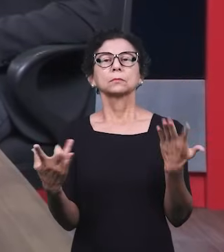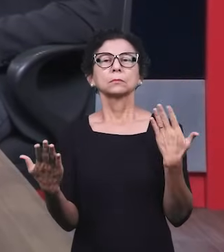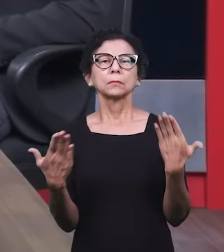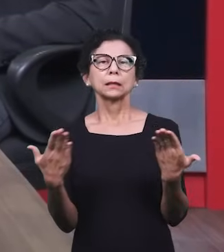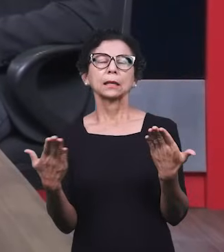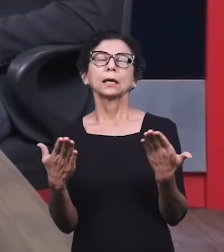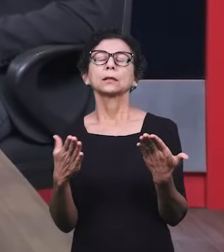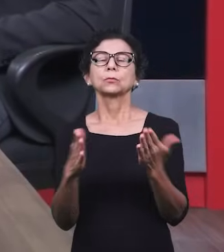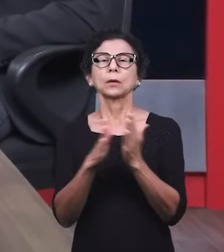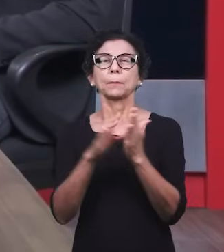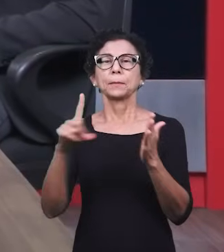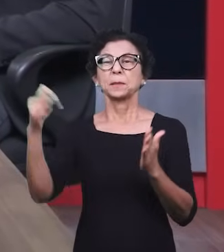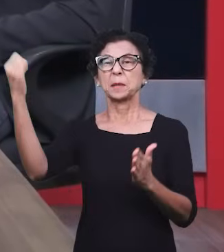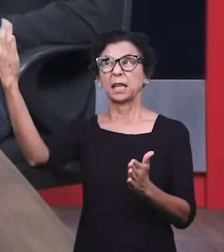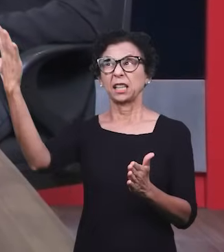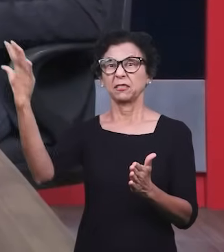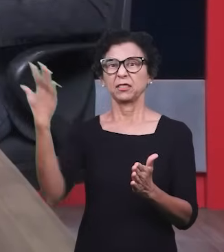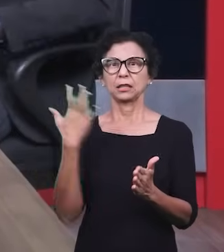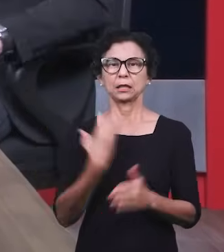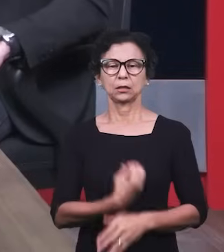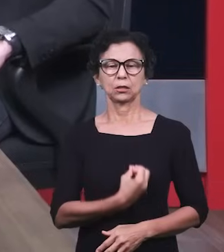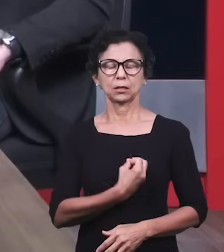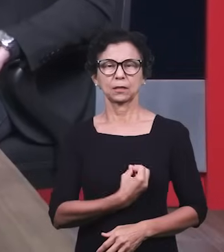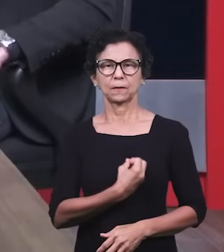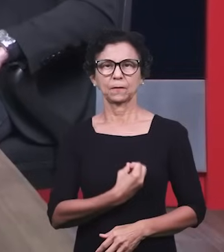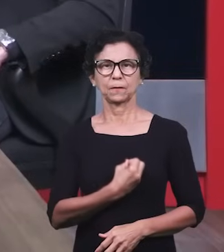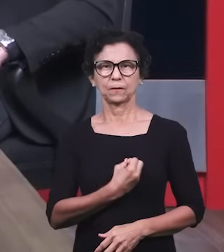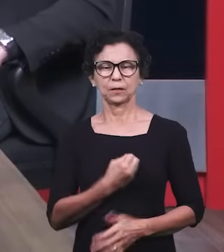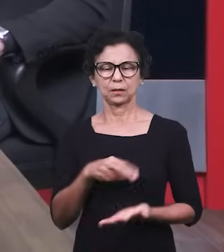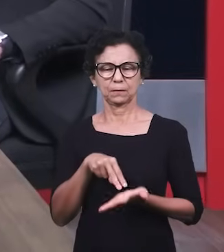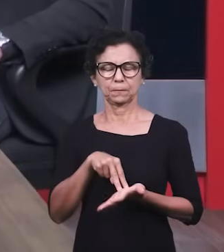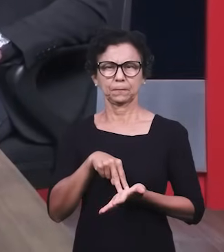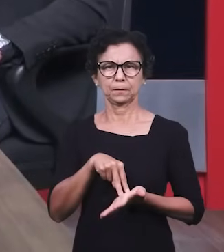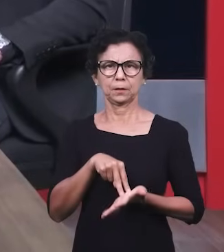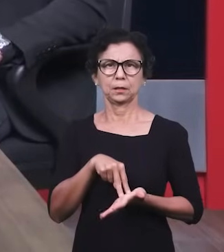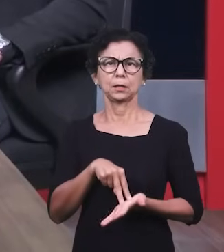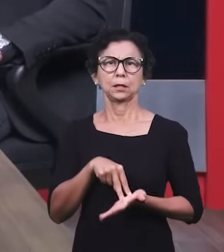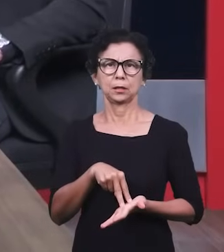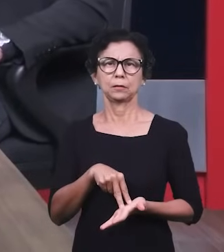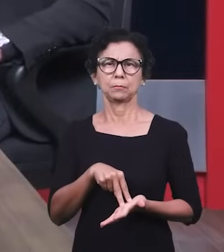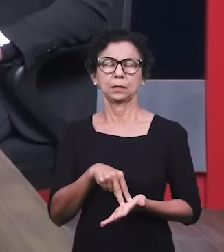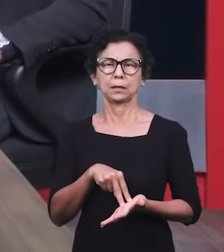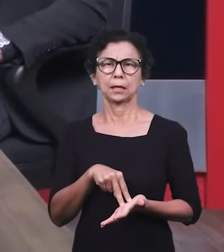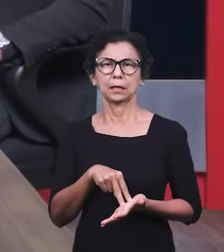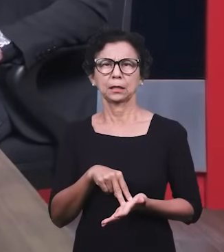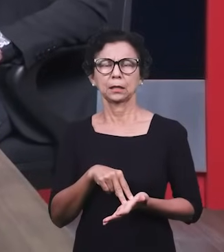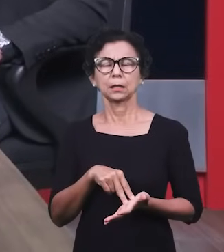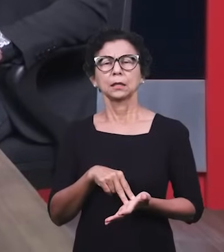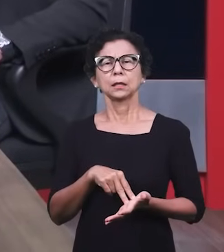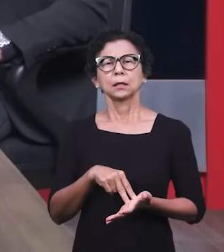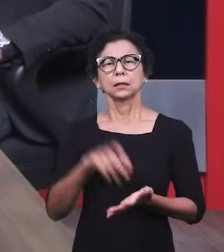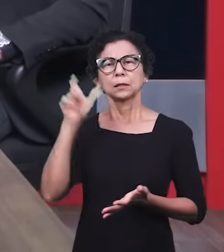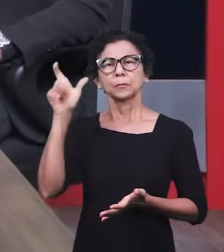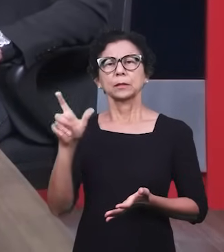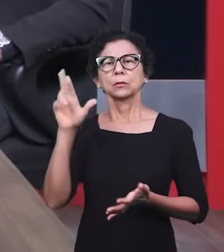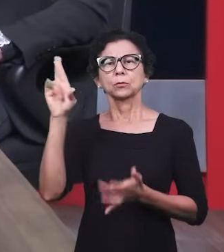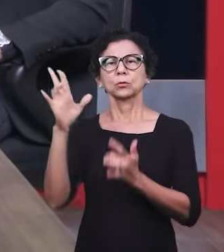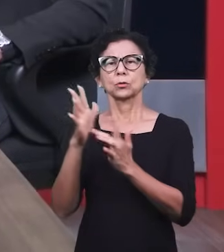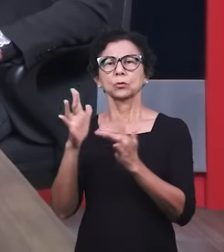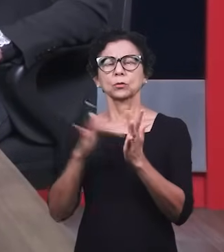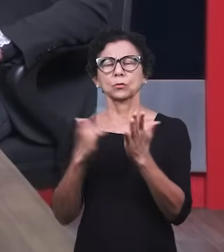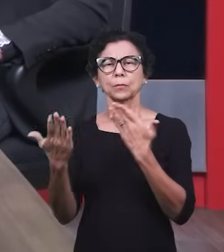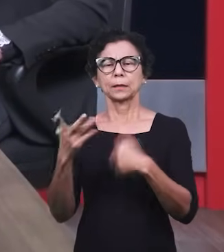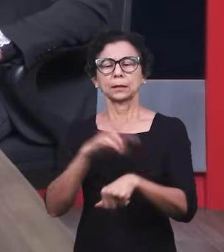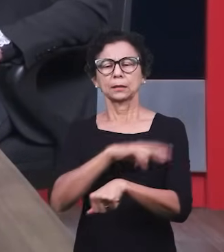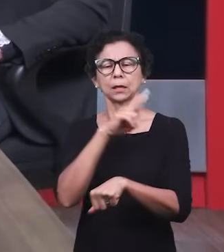então a raiz aquilo que fortifica a nossa vida tem que estar preso na rocha que é o Senhor Jesus tem que estar preso na naquilo que o